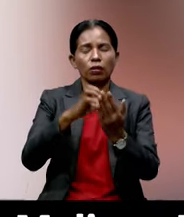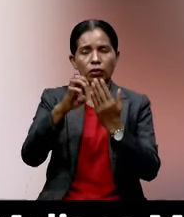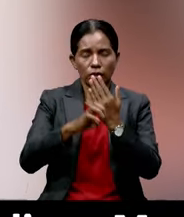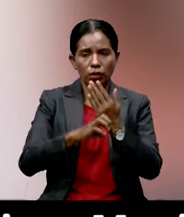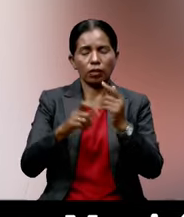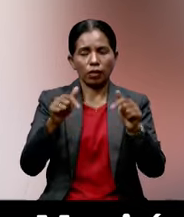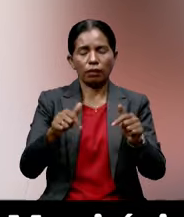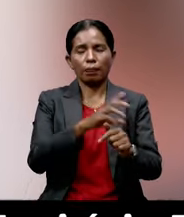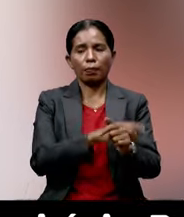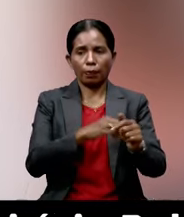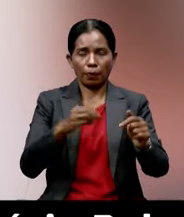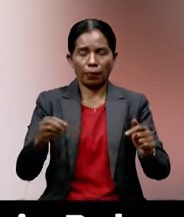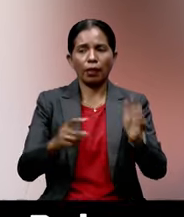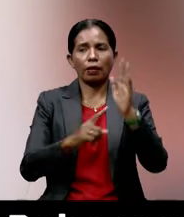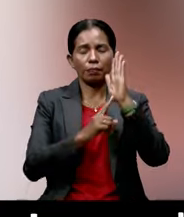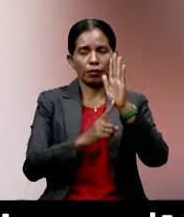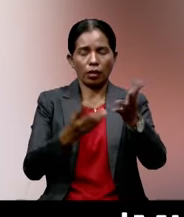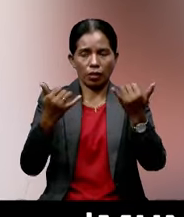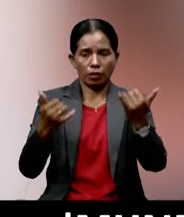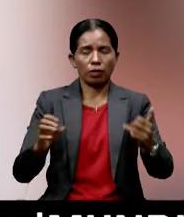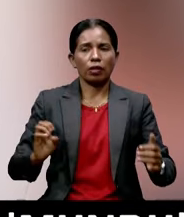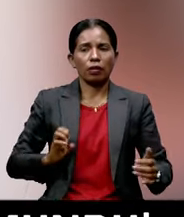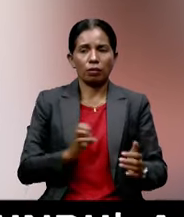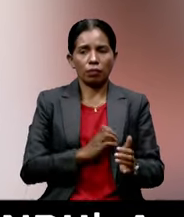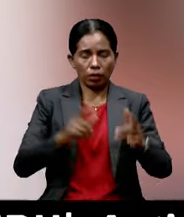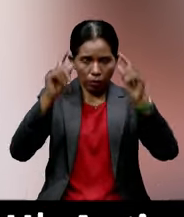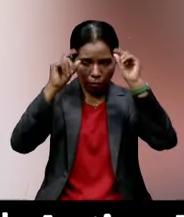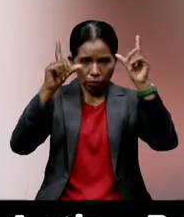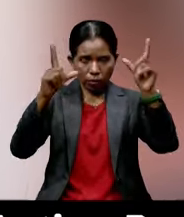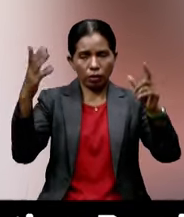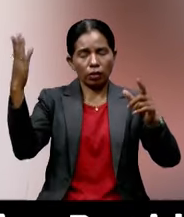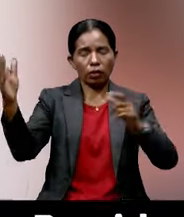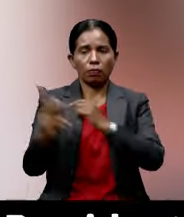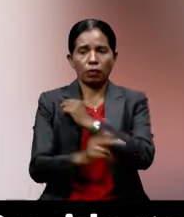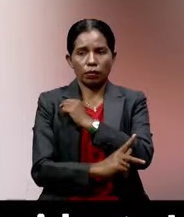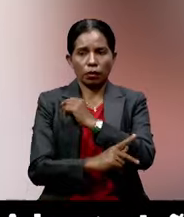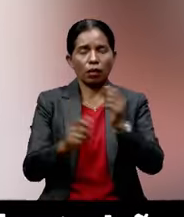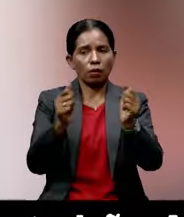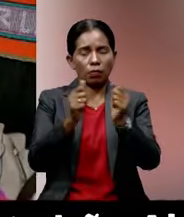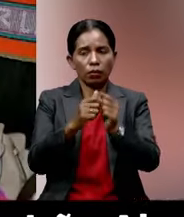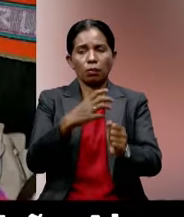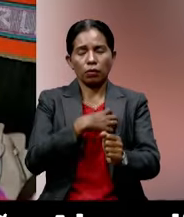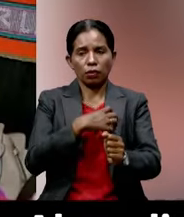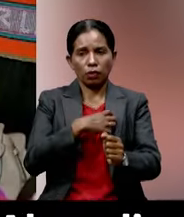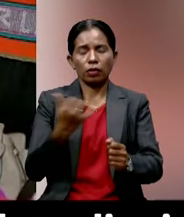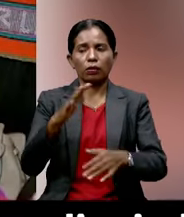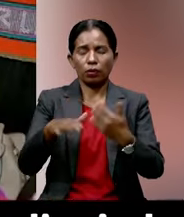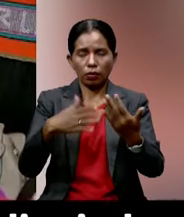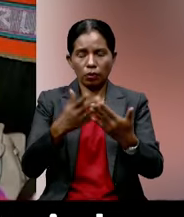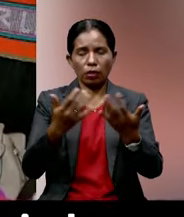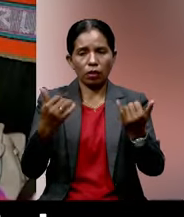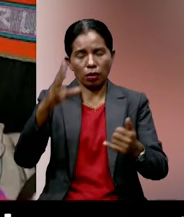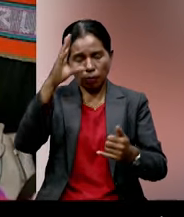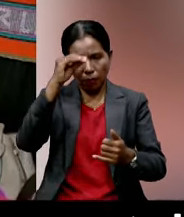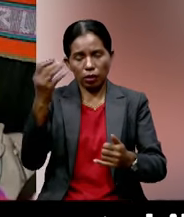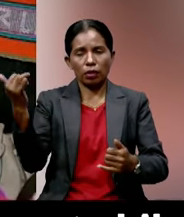a comunicado, né? Mos informa, da dão, né? Embaixada Timor-Leste, nien e a Lisboa, Portugal, a muito com a polícia judiciária, no mos madre